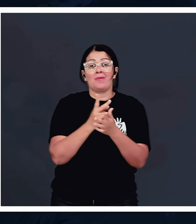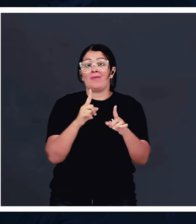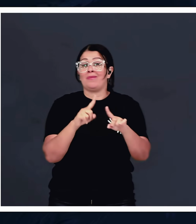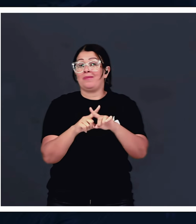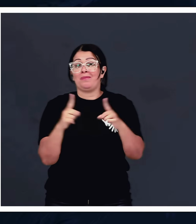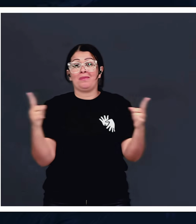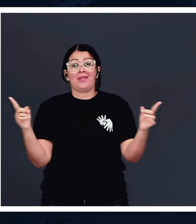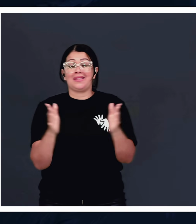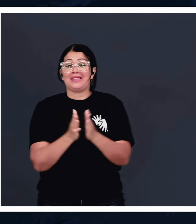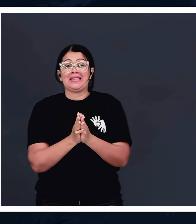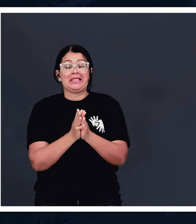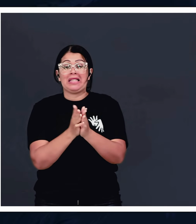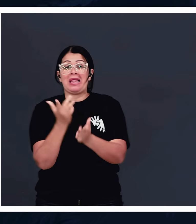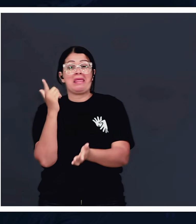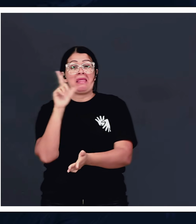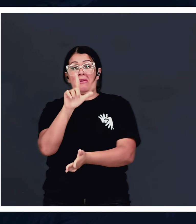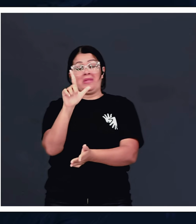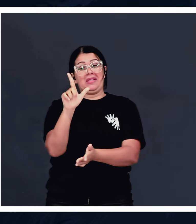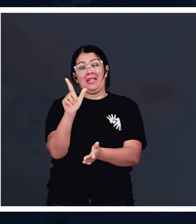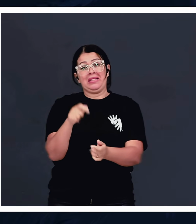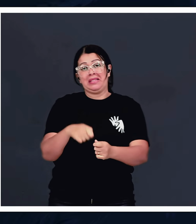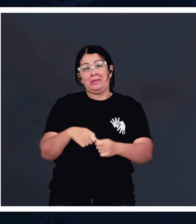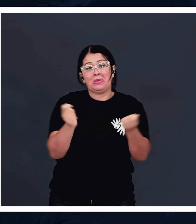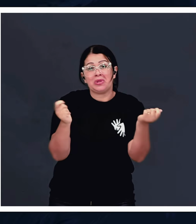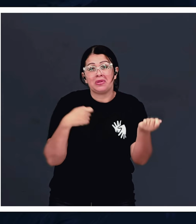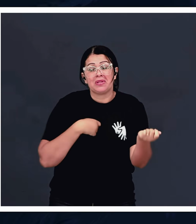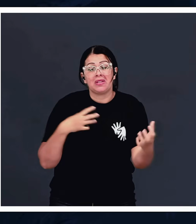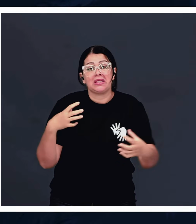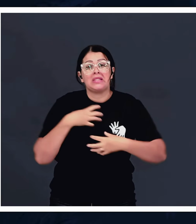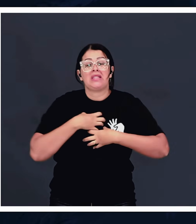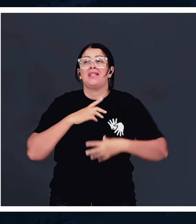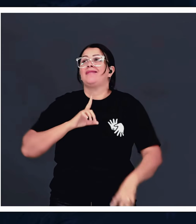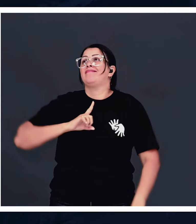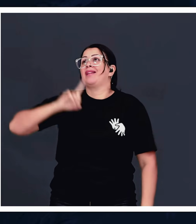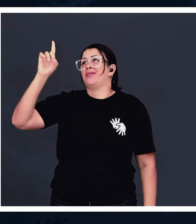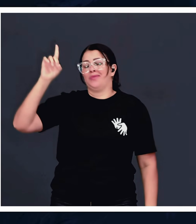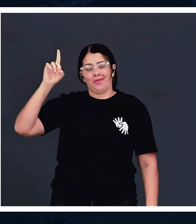mas incapaz de ouvir a voz do Espírito Santo,